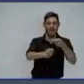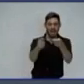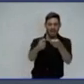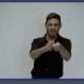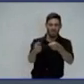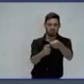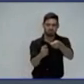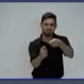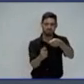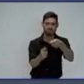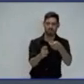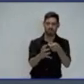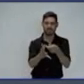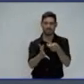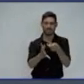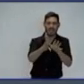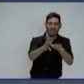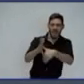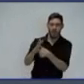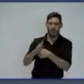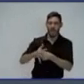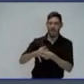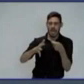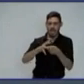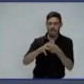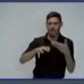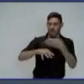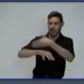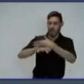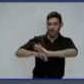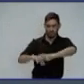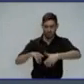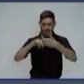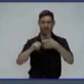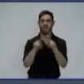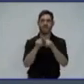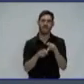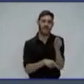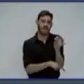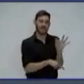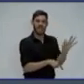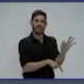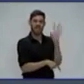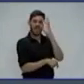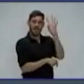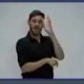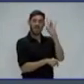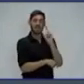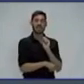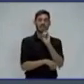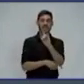Se tentam invadir o Congresso Nacional e o Supremo Tribunal Federal, imagine-se o que não fariam